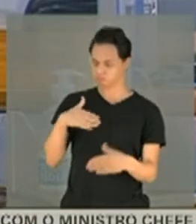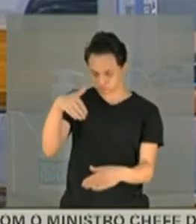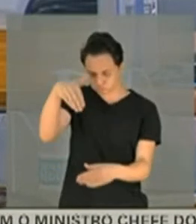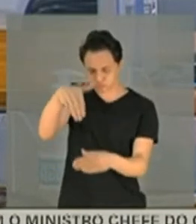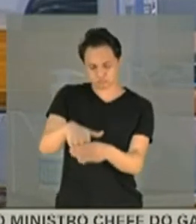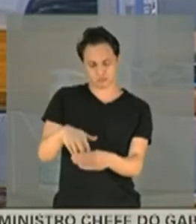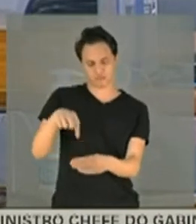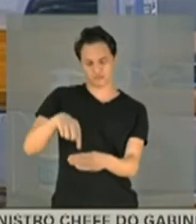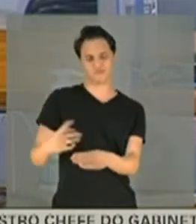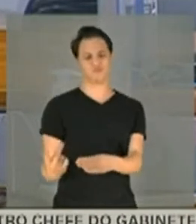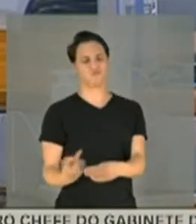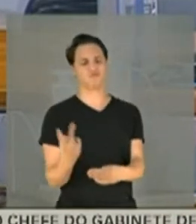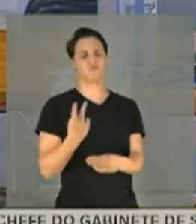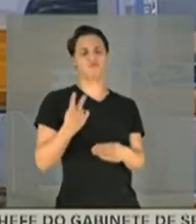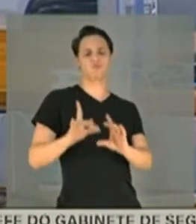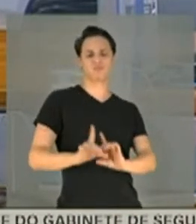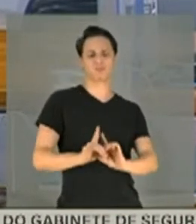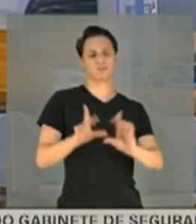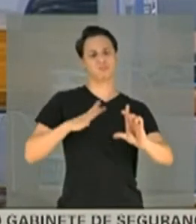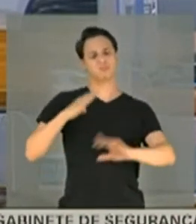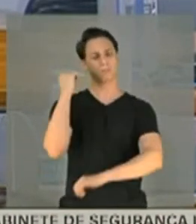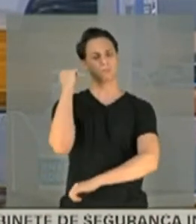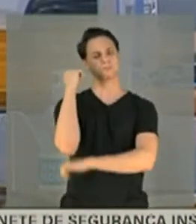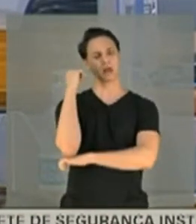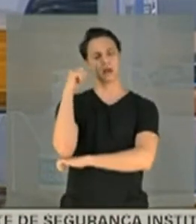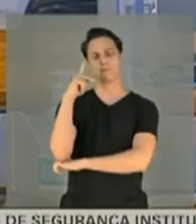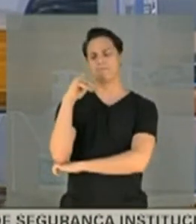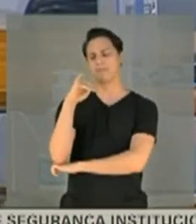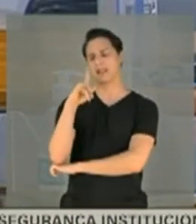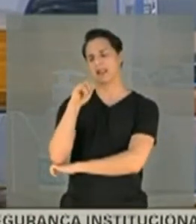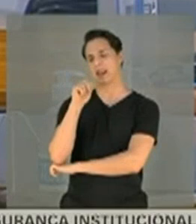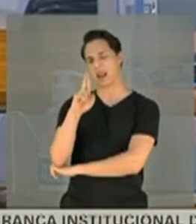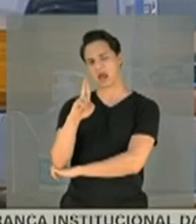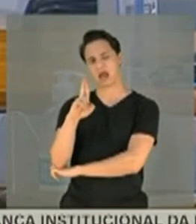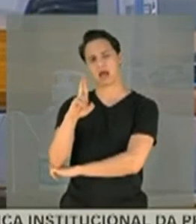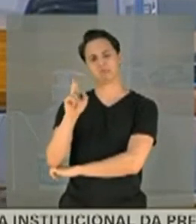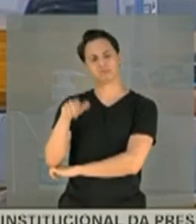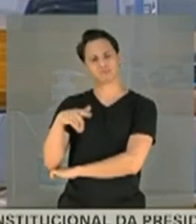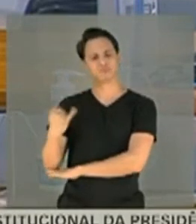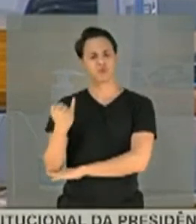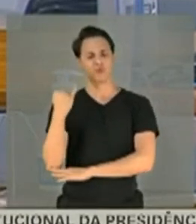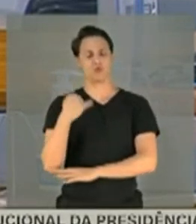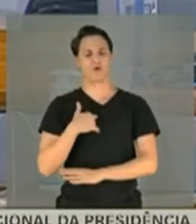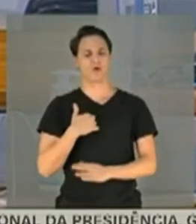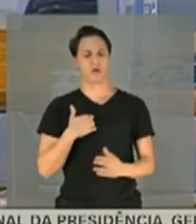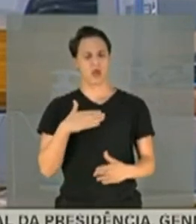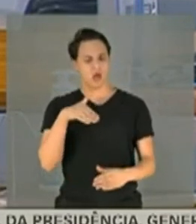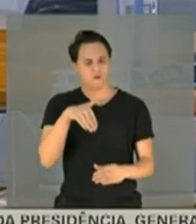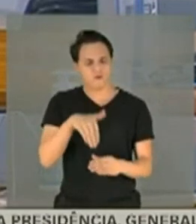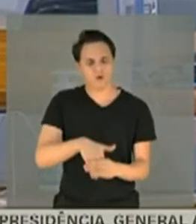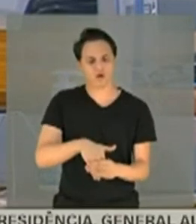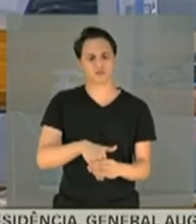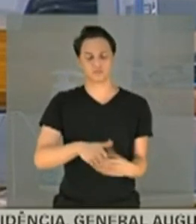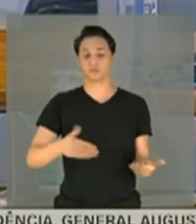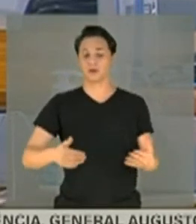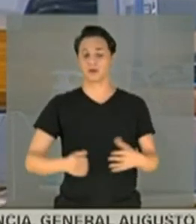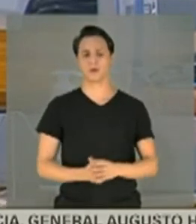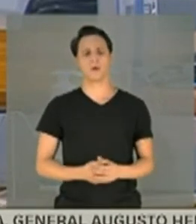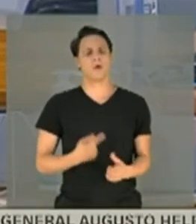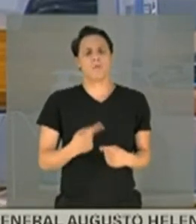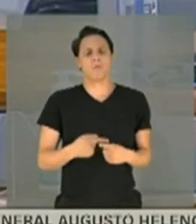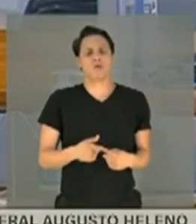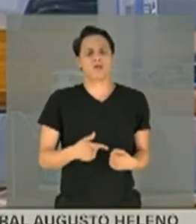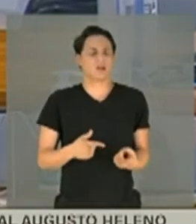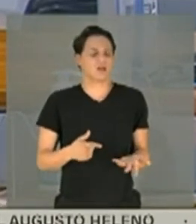da democracia, esse pilar, na verdade, que é o voto, por que não